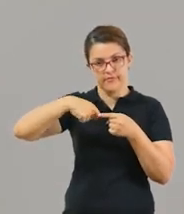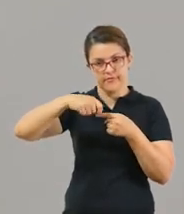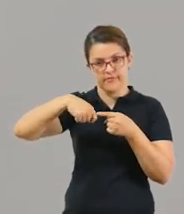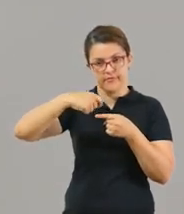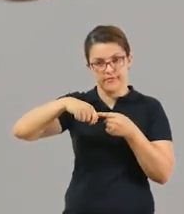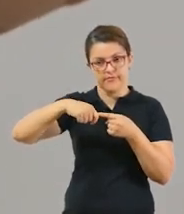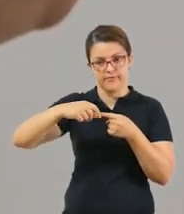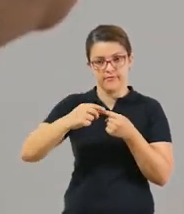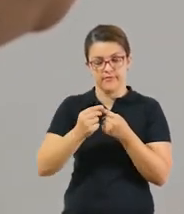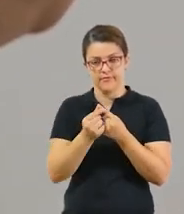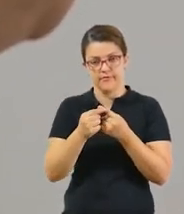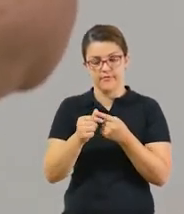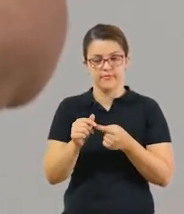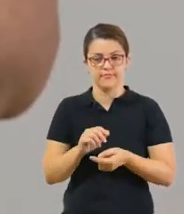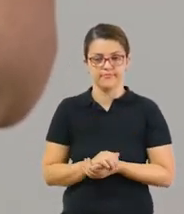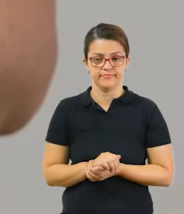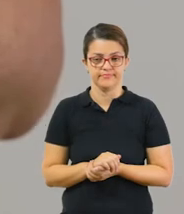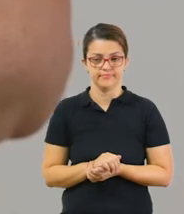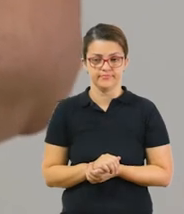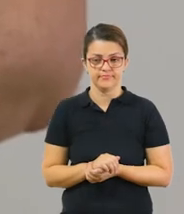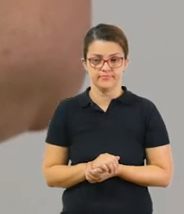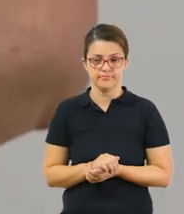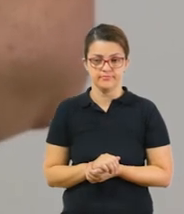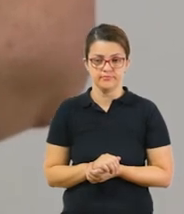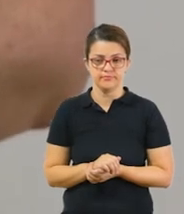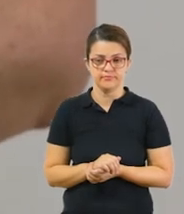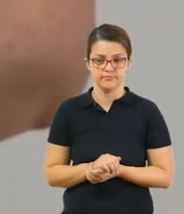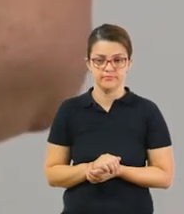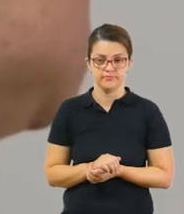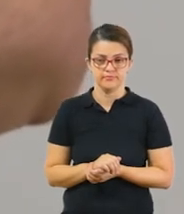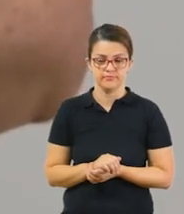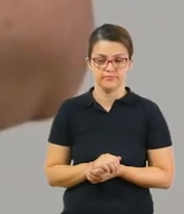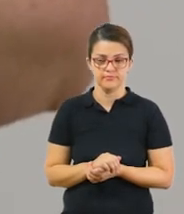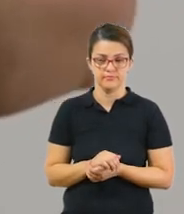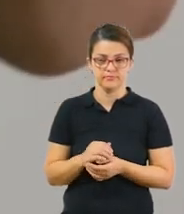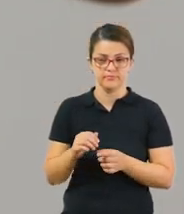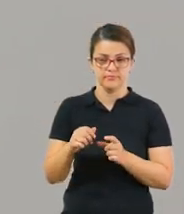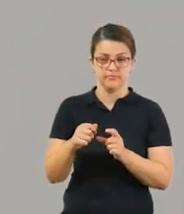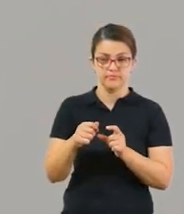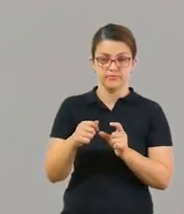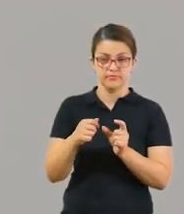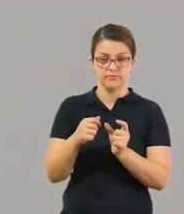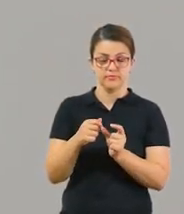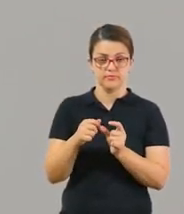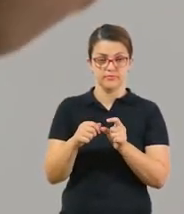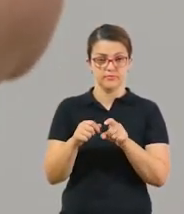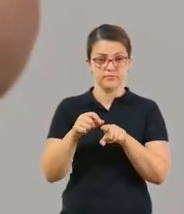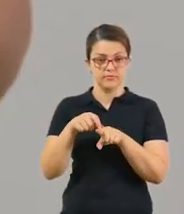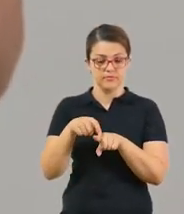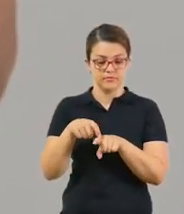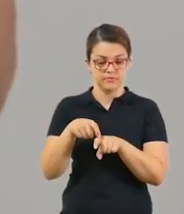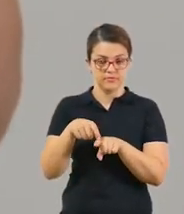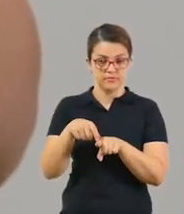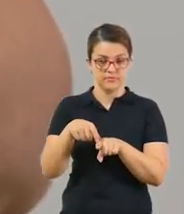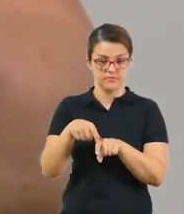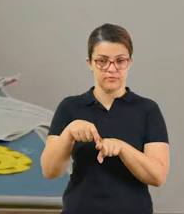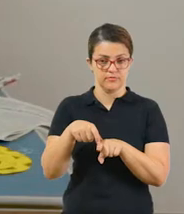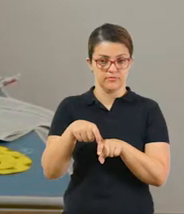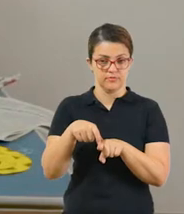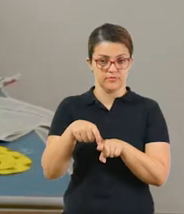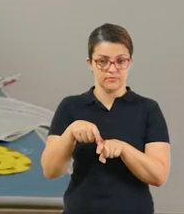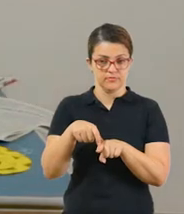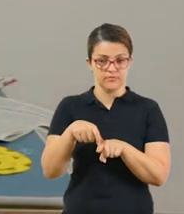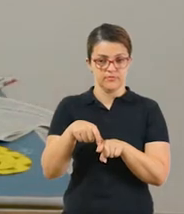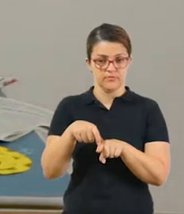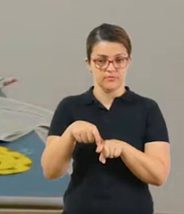e é isso olha aí quando tira se formou seu nosso